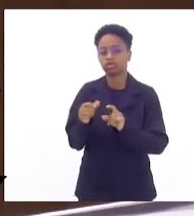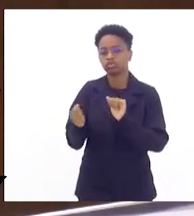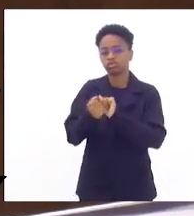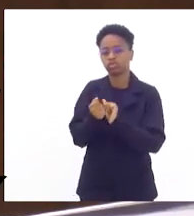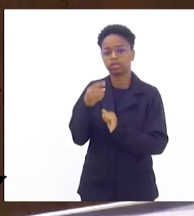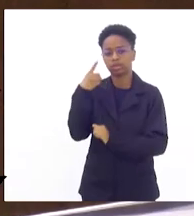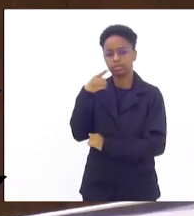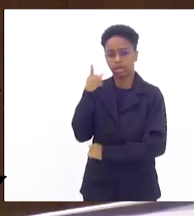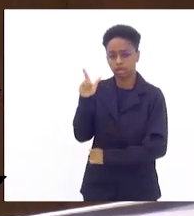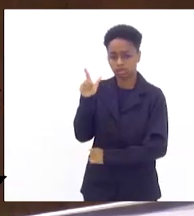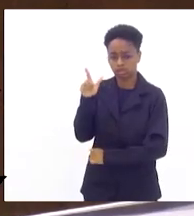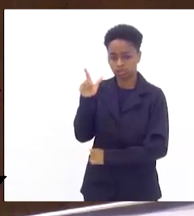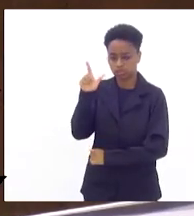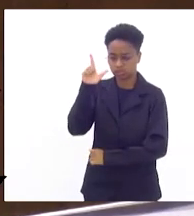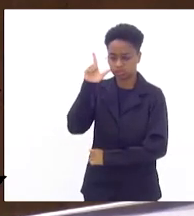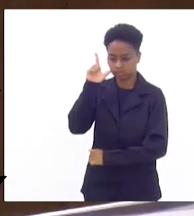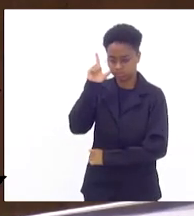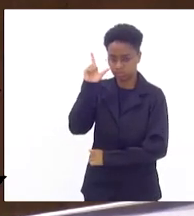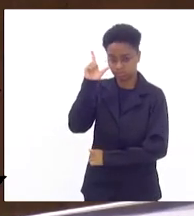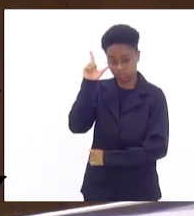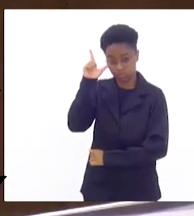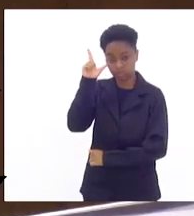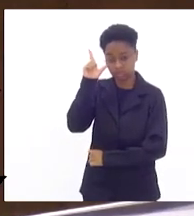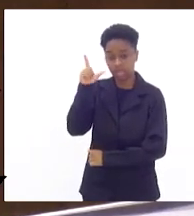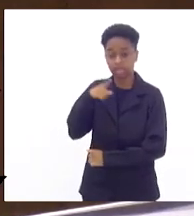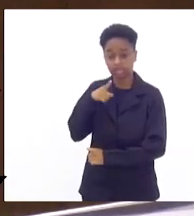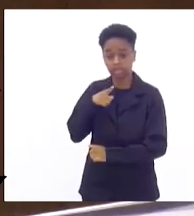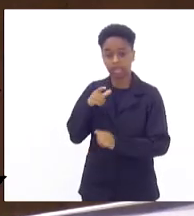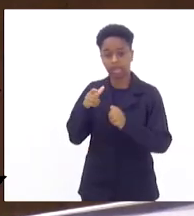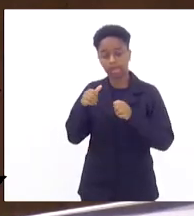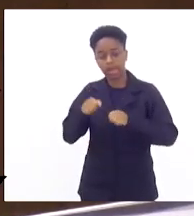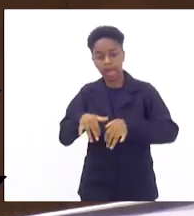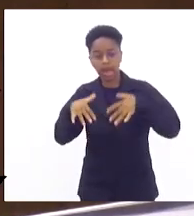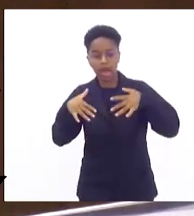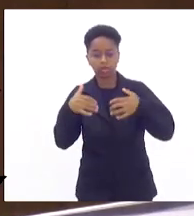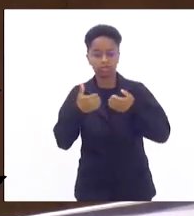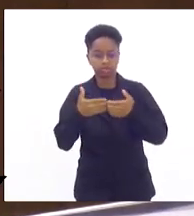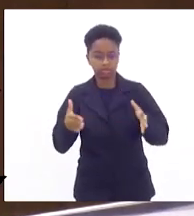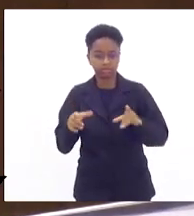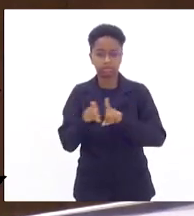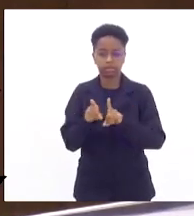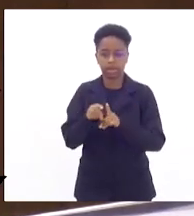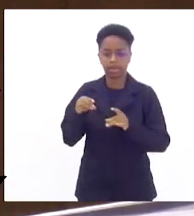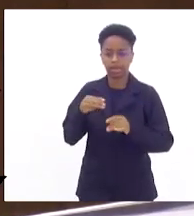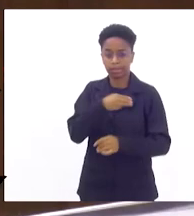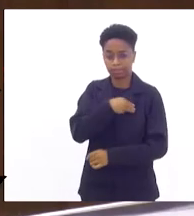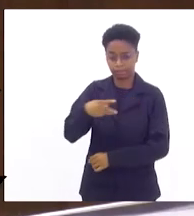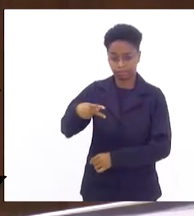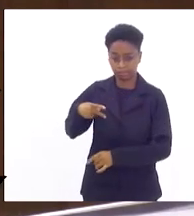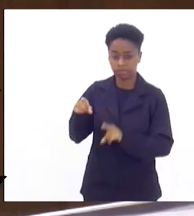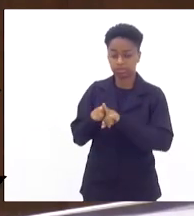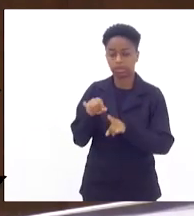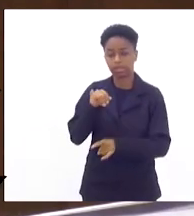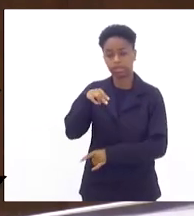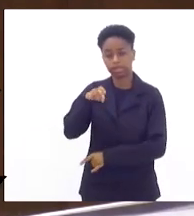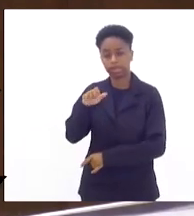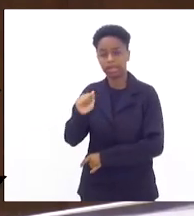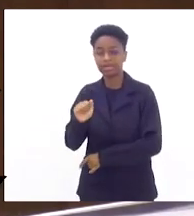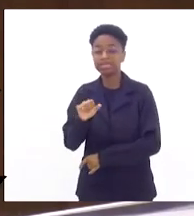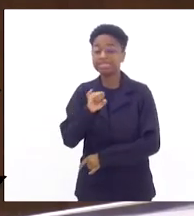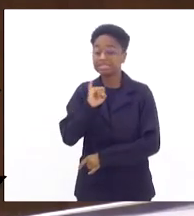algumas vezes, em audiência pública, inclusive, Ministério Público, INEA, enfim, sempre que convidados, teremos o maior prazer de